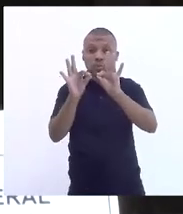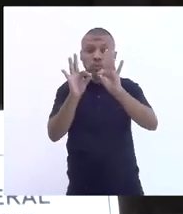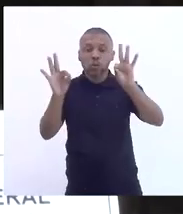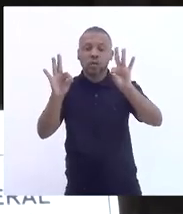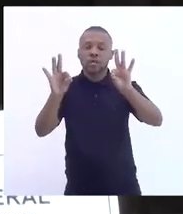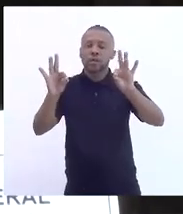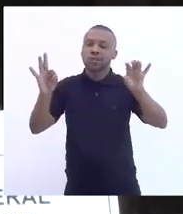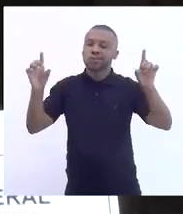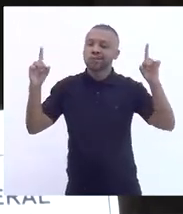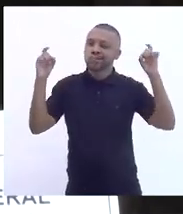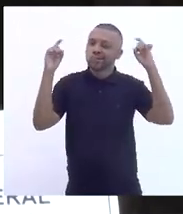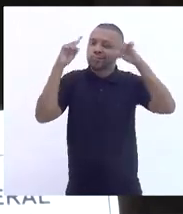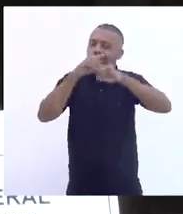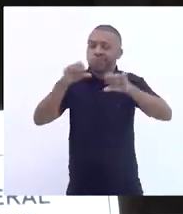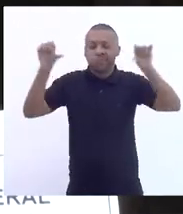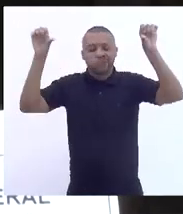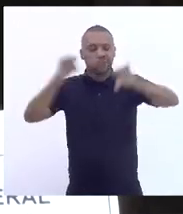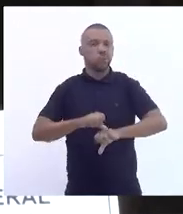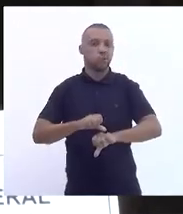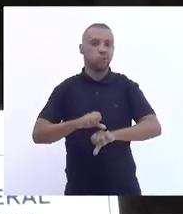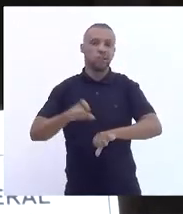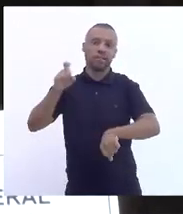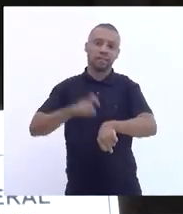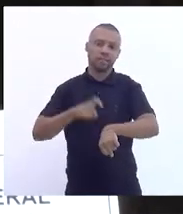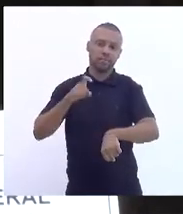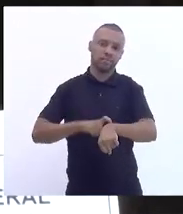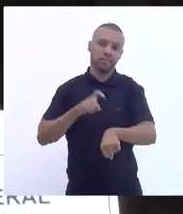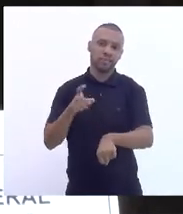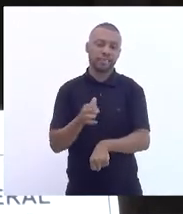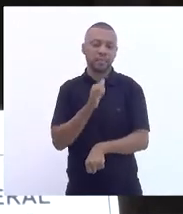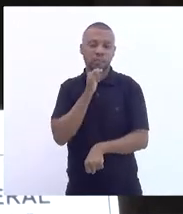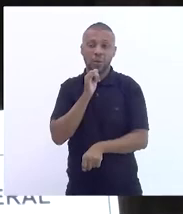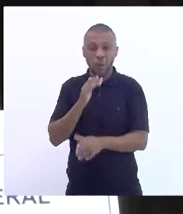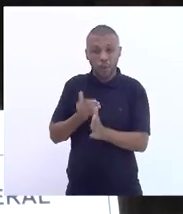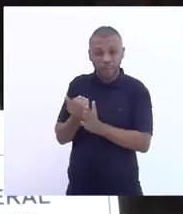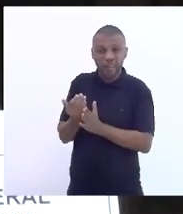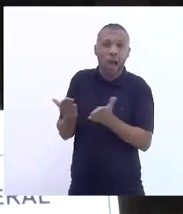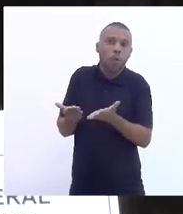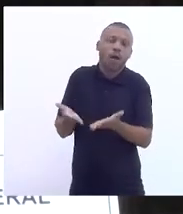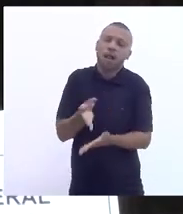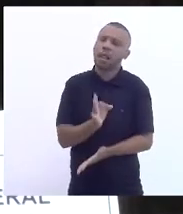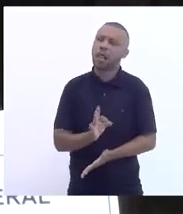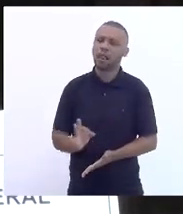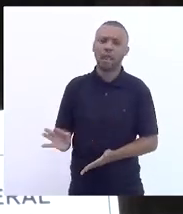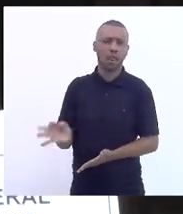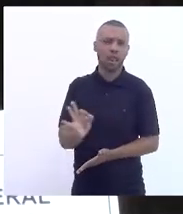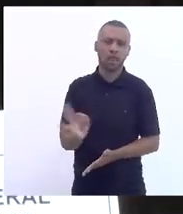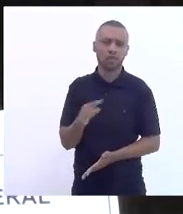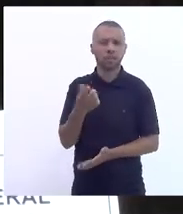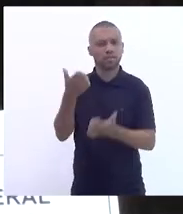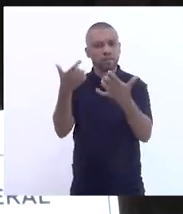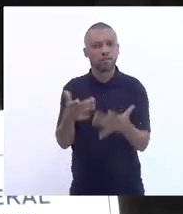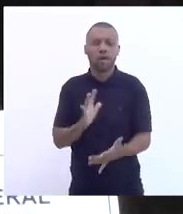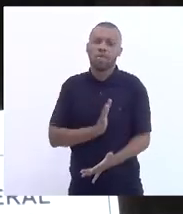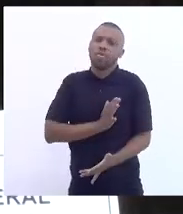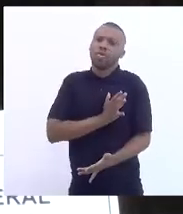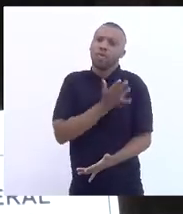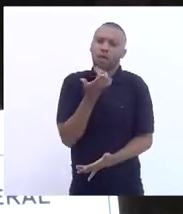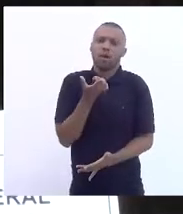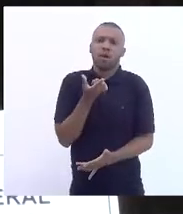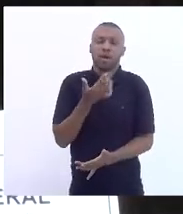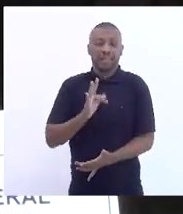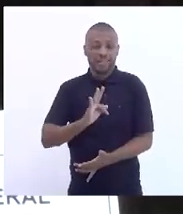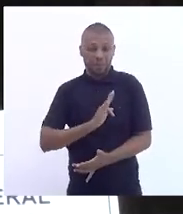que a gente tá vivendo nesse momento que infelizmente não começa agora a gente fala muito do que o horror do